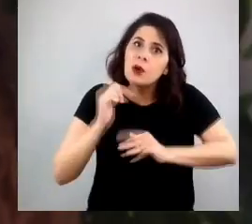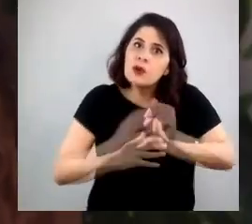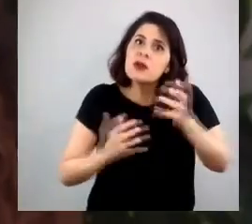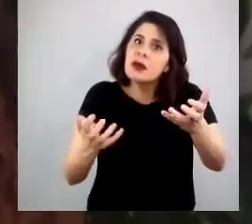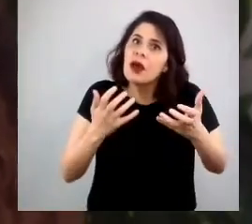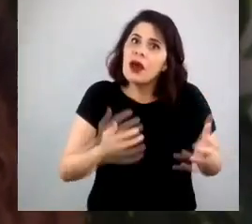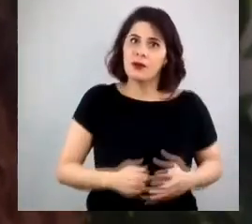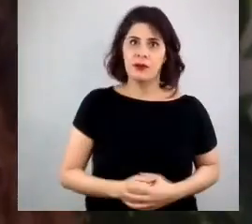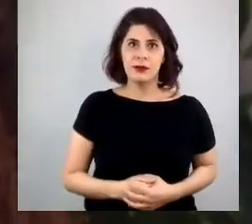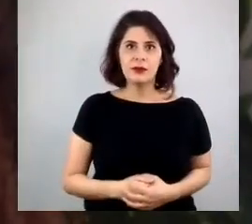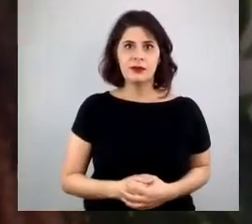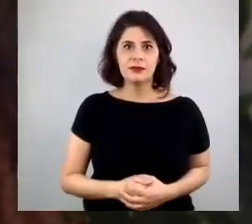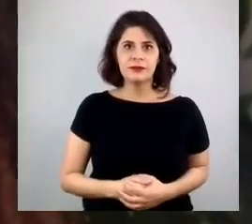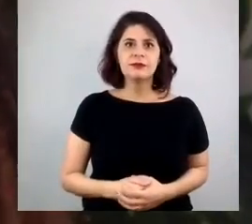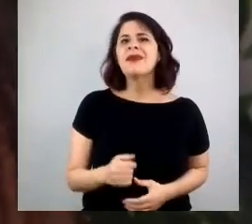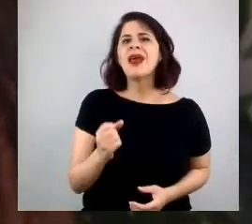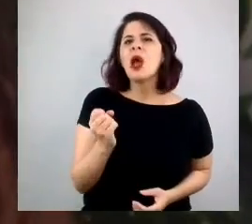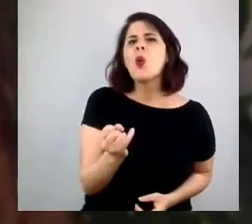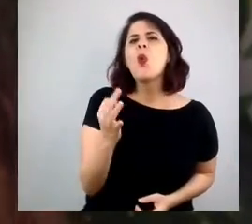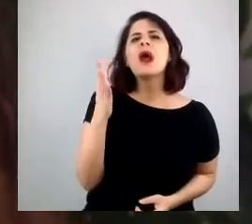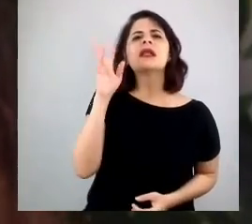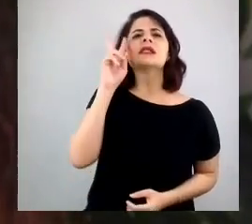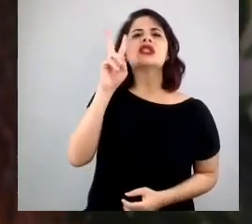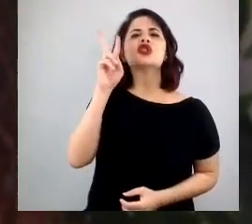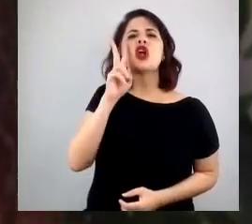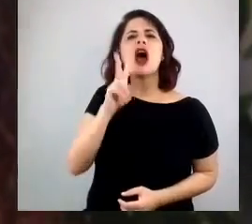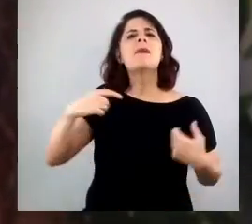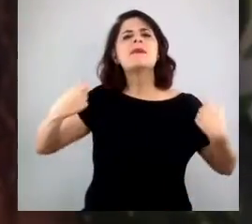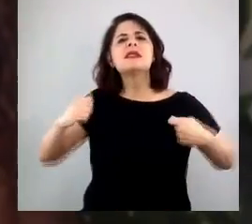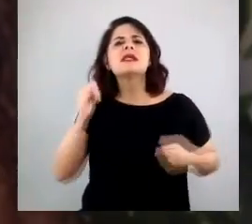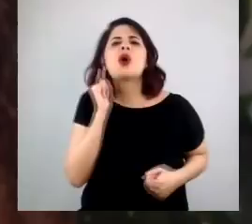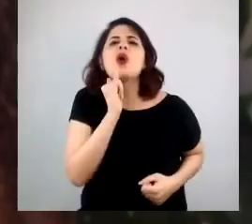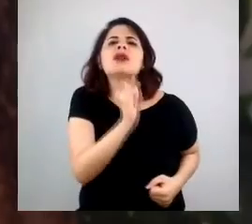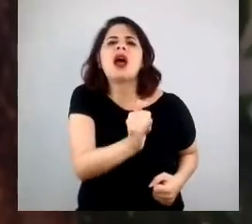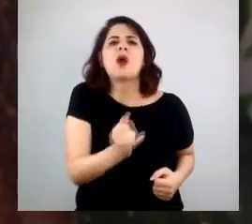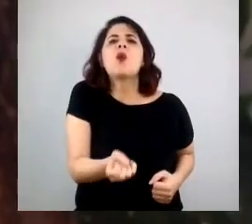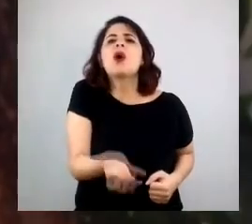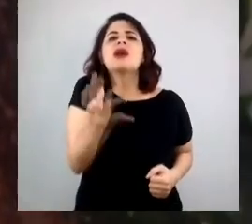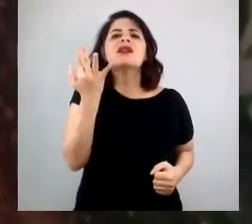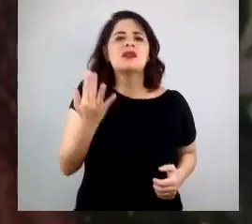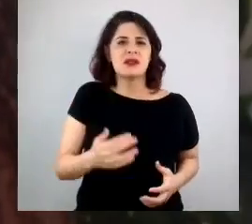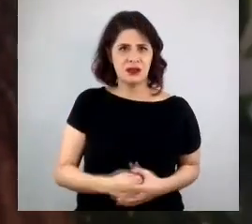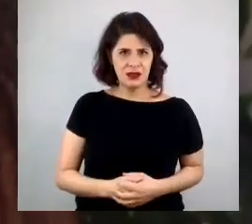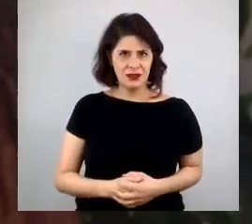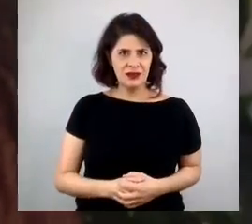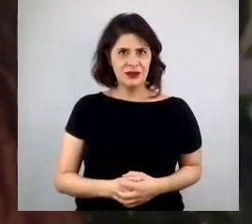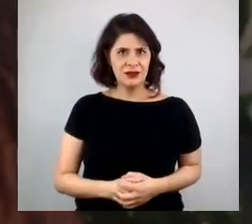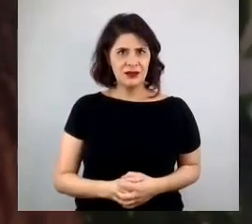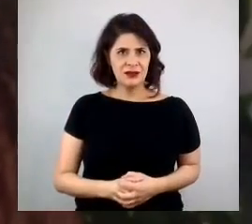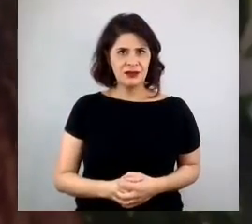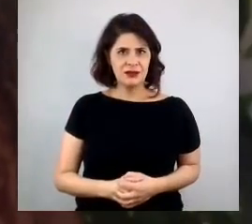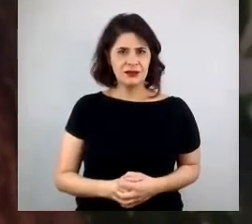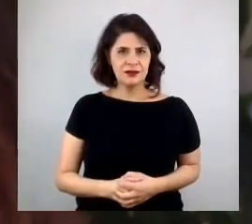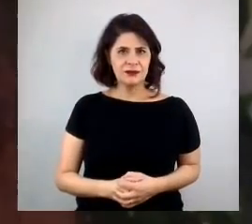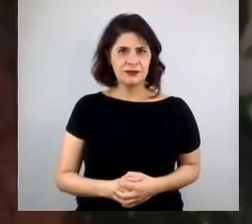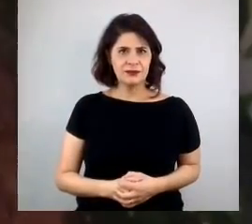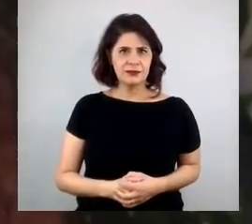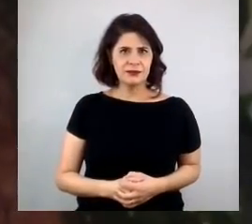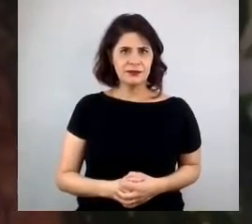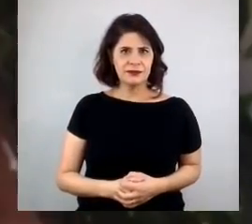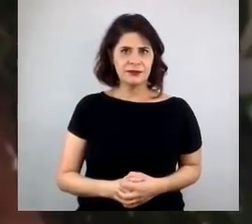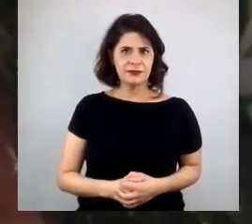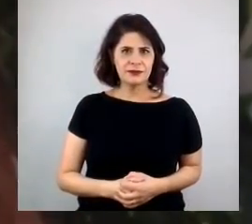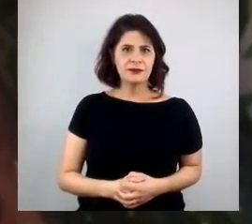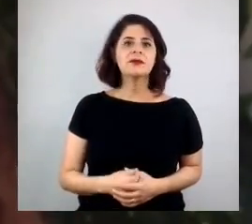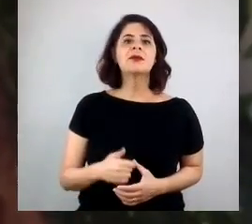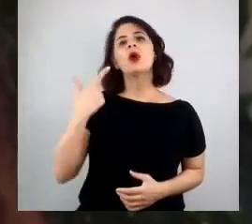Quantas e quantas histórias precisam ser contadas, né? Um outro projeto que a gente está